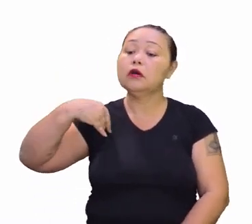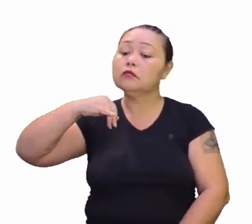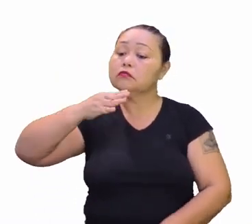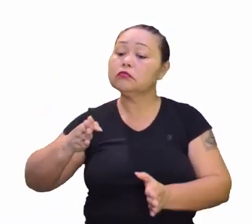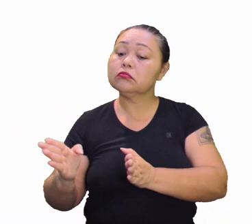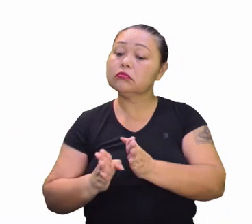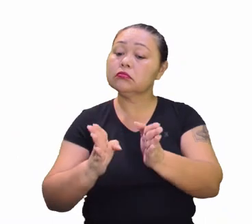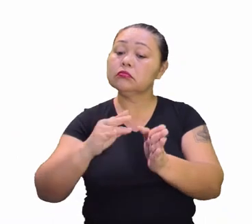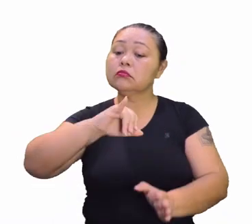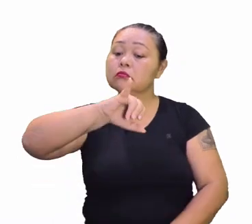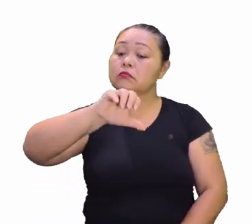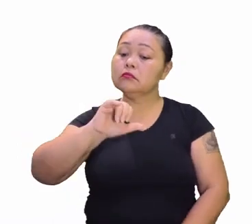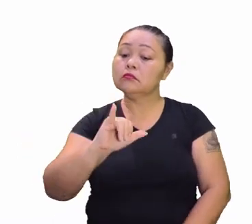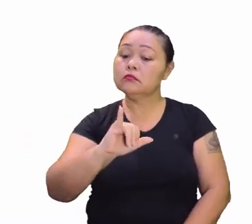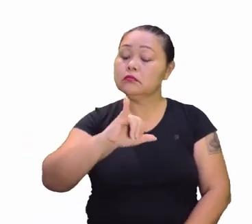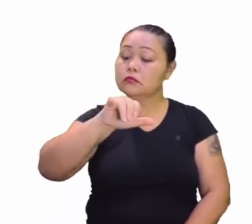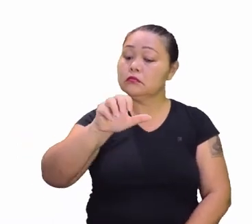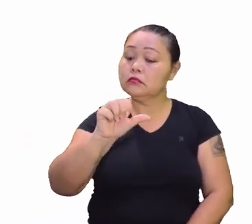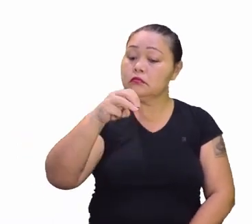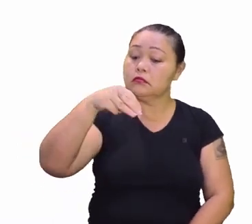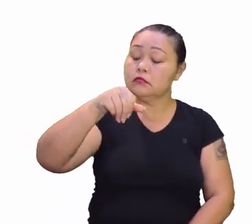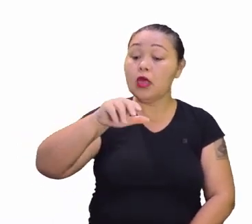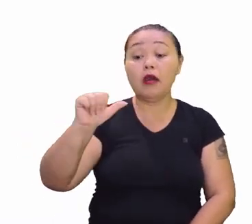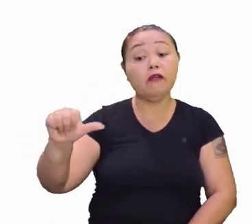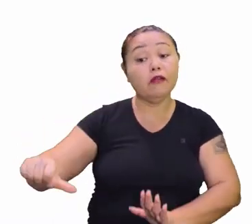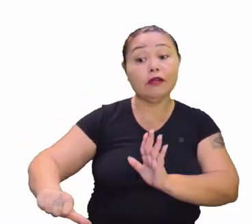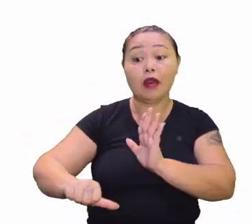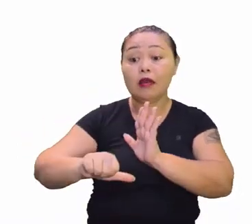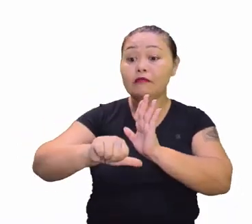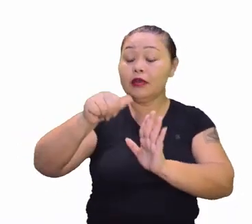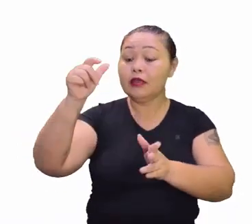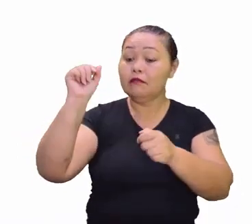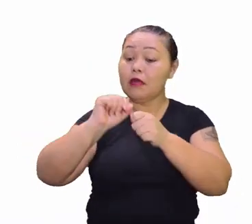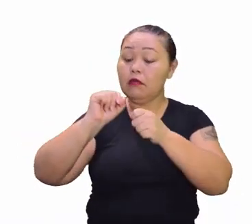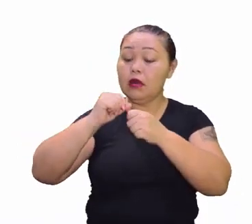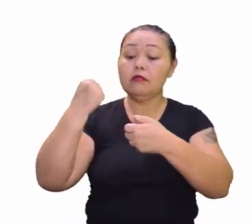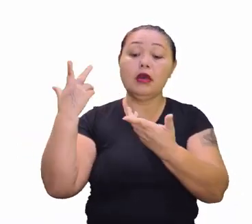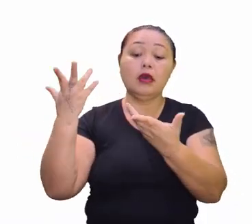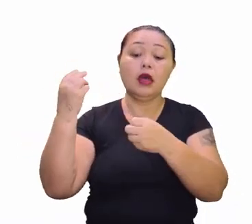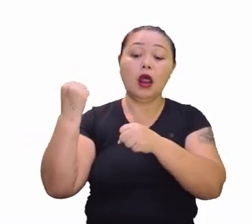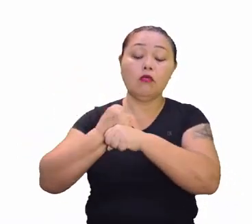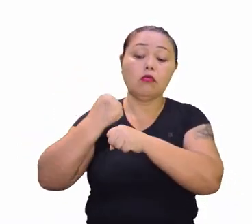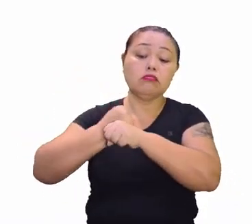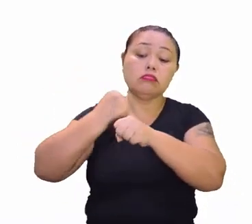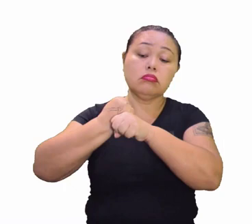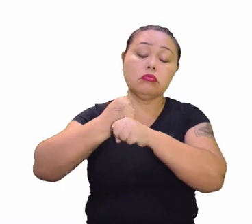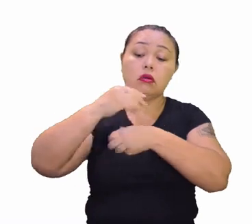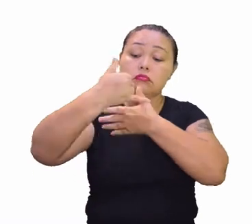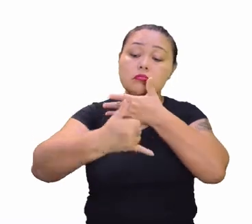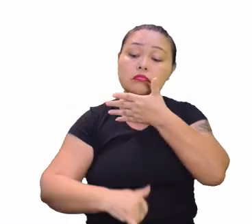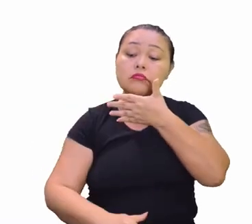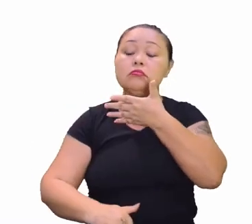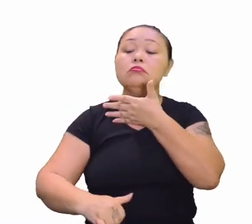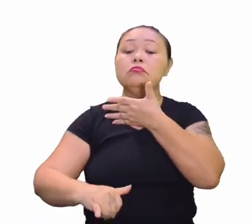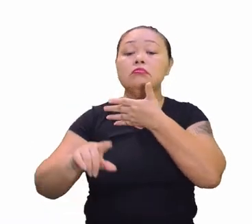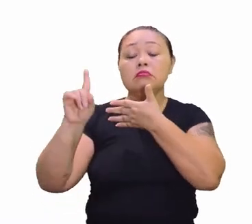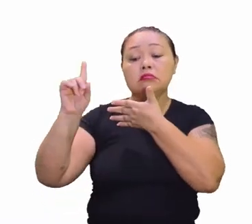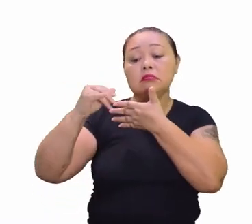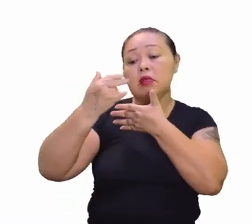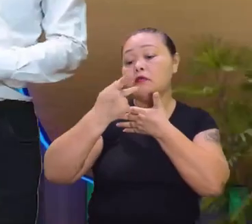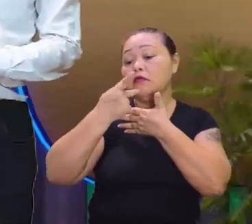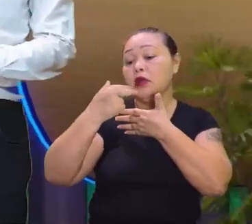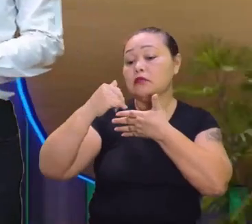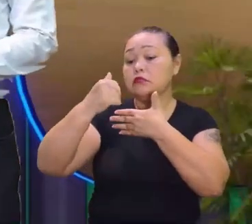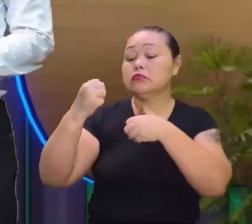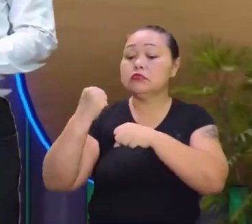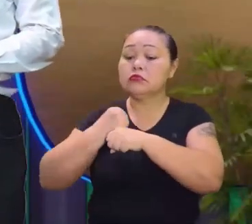foi instalada a primeira usina aqui em Porto Velho, hidrelétrica. Então, olha só a importância aí da usina hidrelétrica aí, quando a